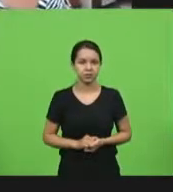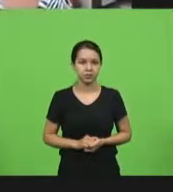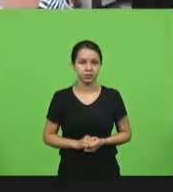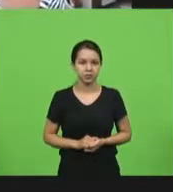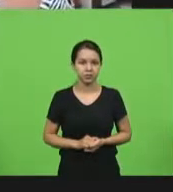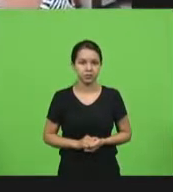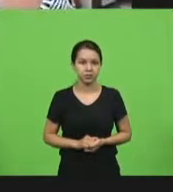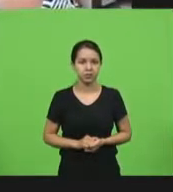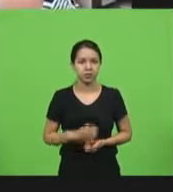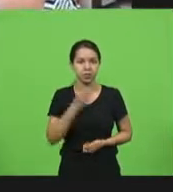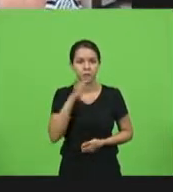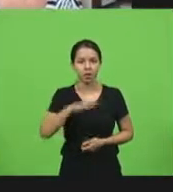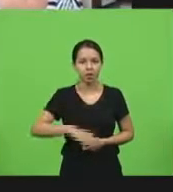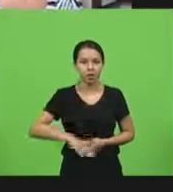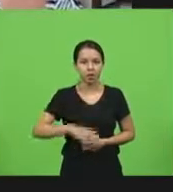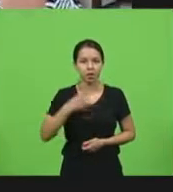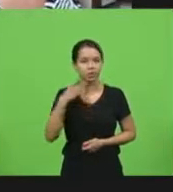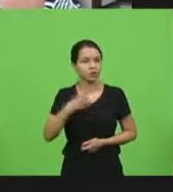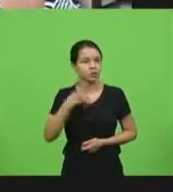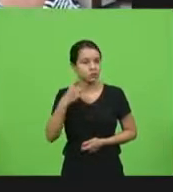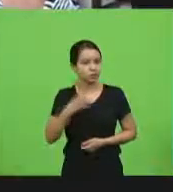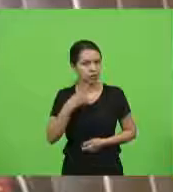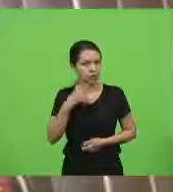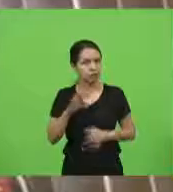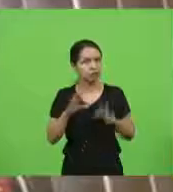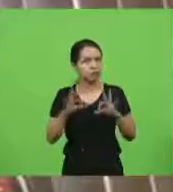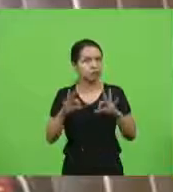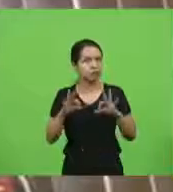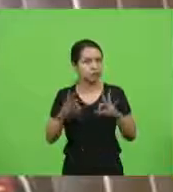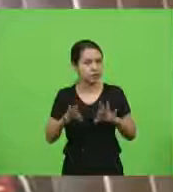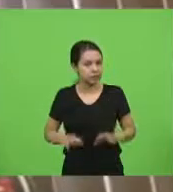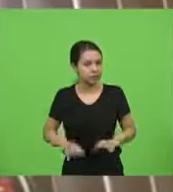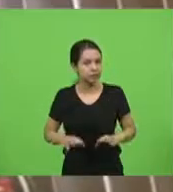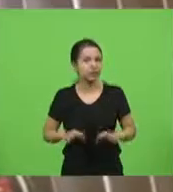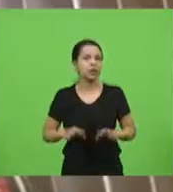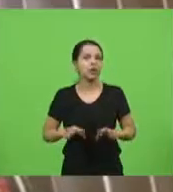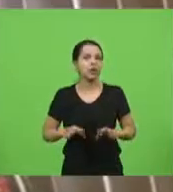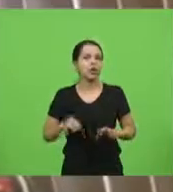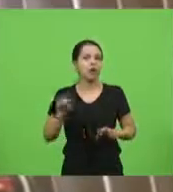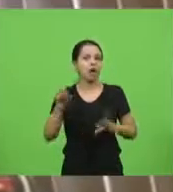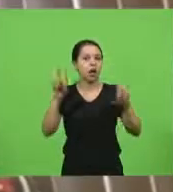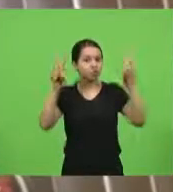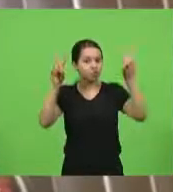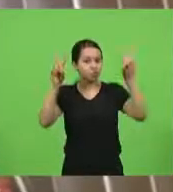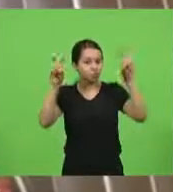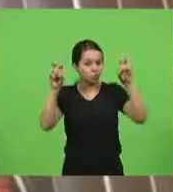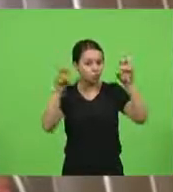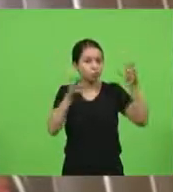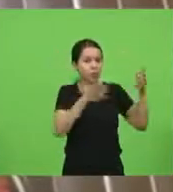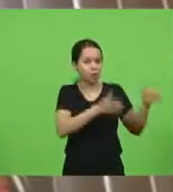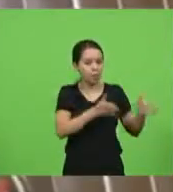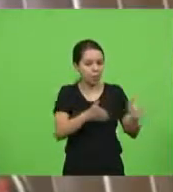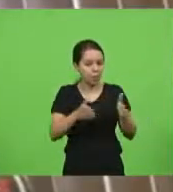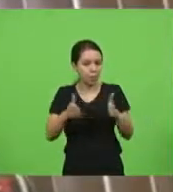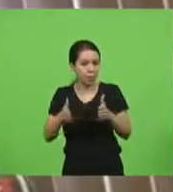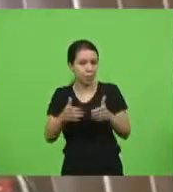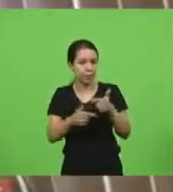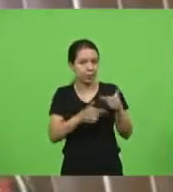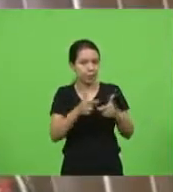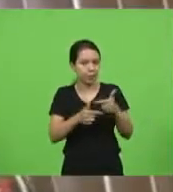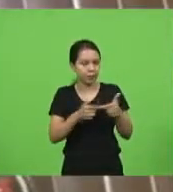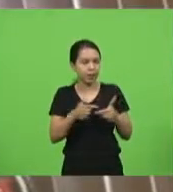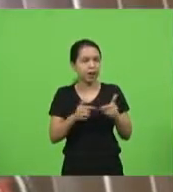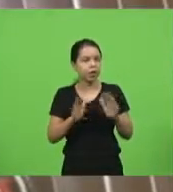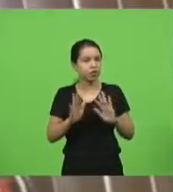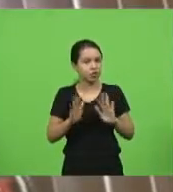Boa tarde, deputado. Com certeza, esse assunto da escala de serviço é um assunto que a gente já vem conversando